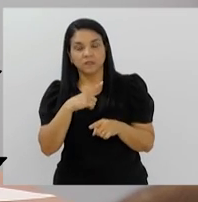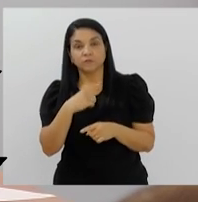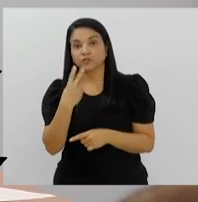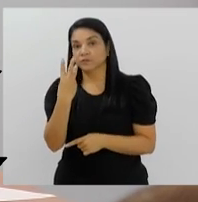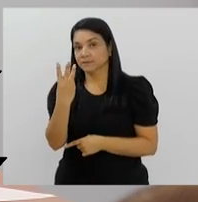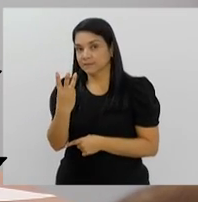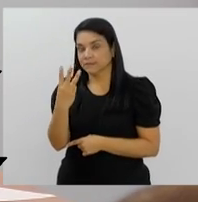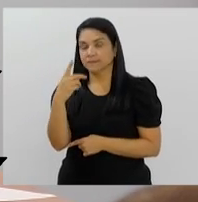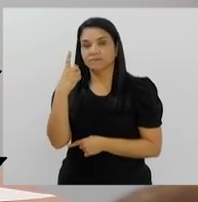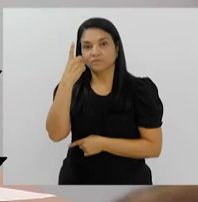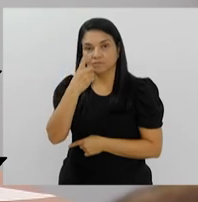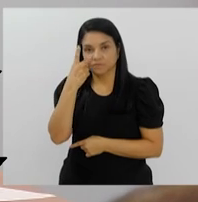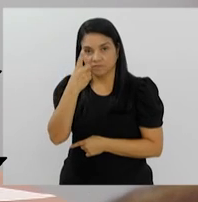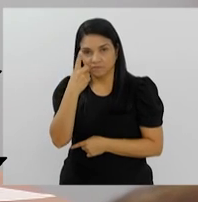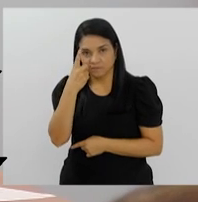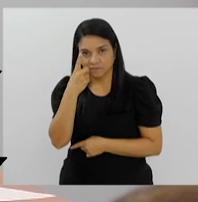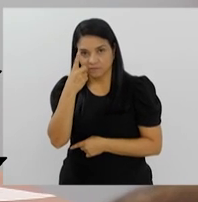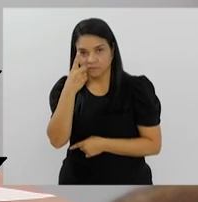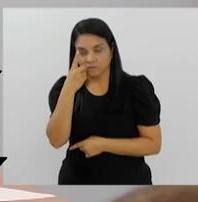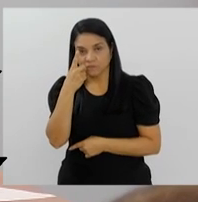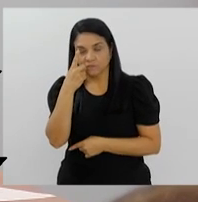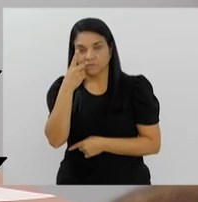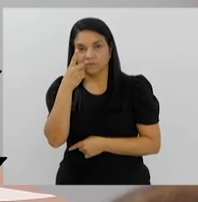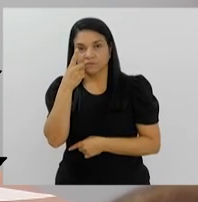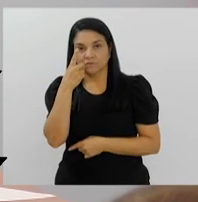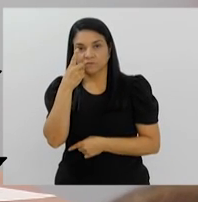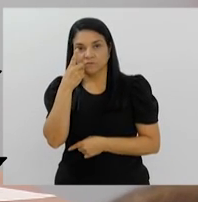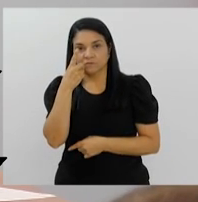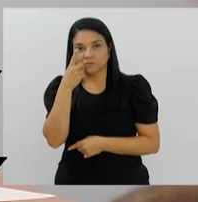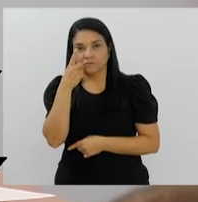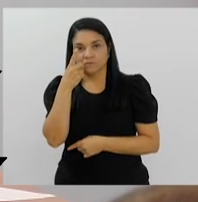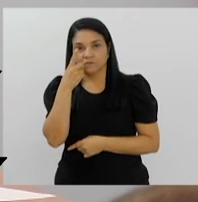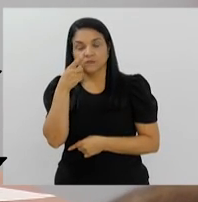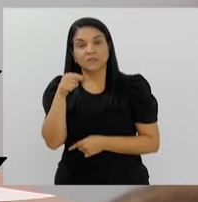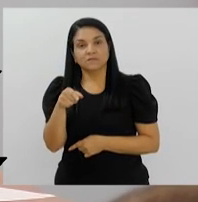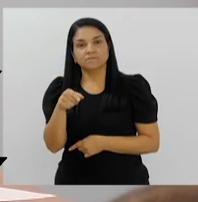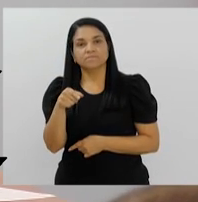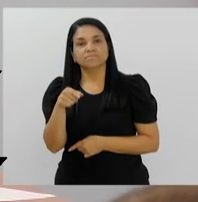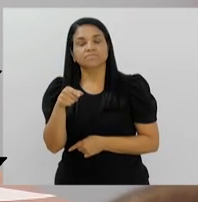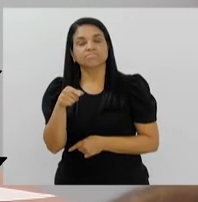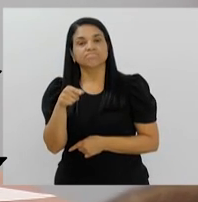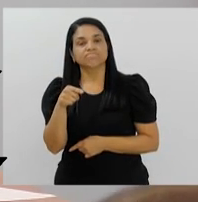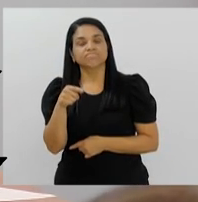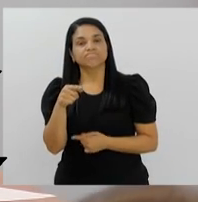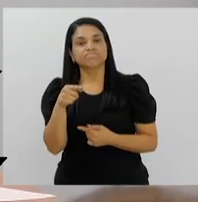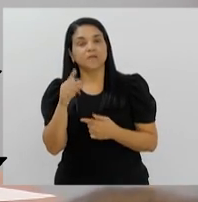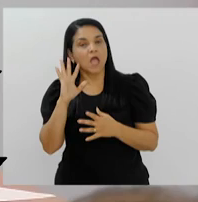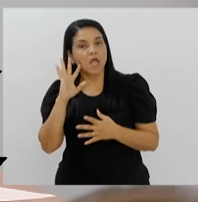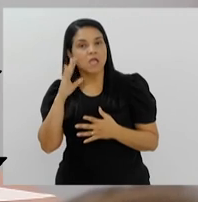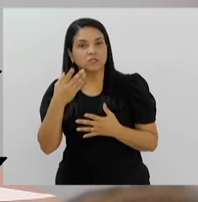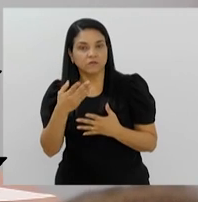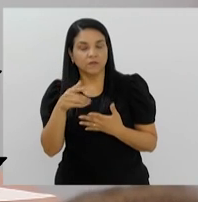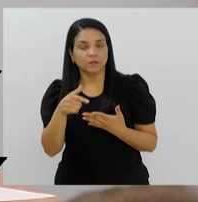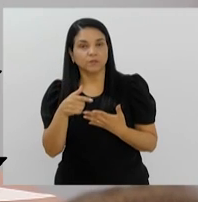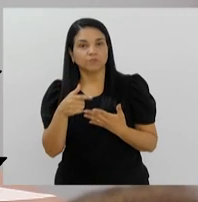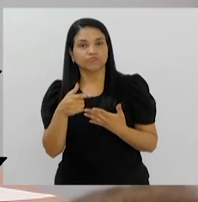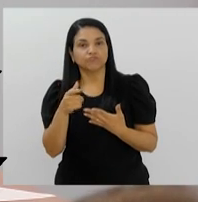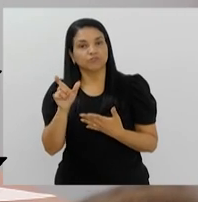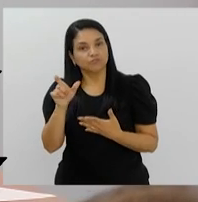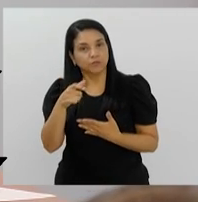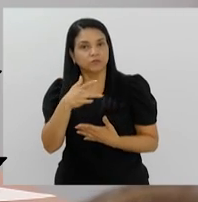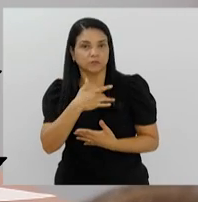advogados da casa que ficam com essa matéria do plano de saúde elas acompanham